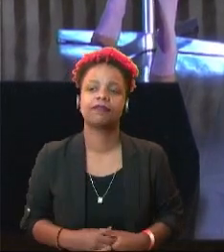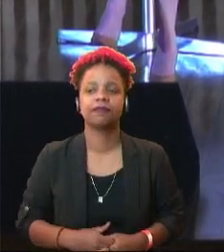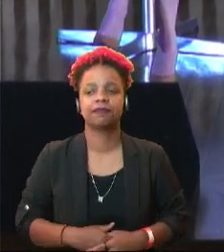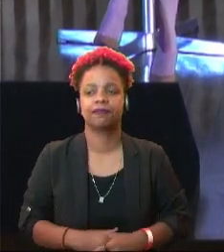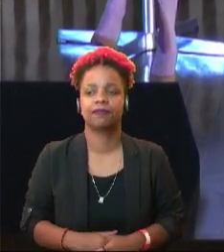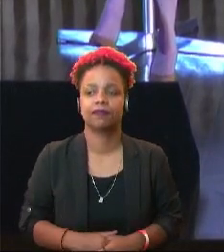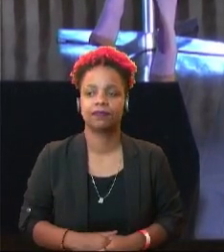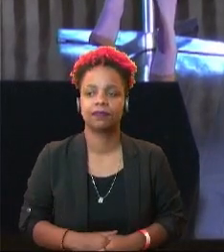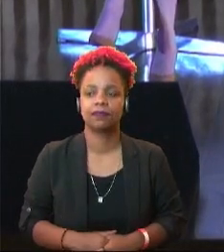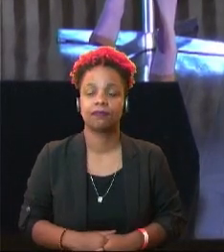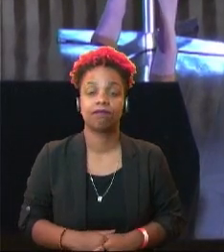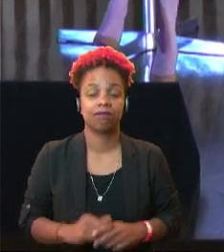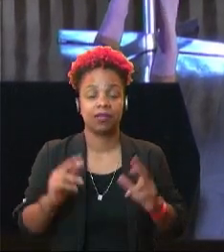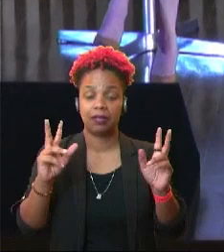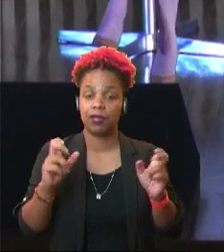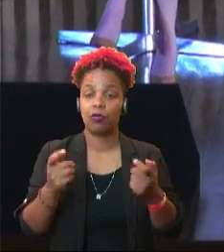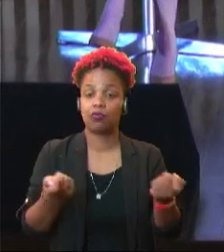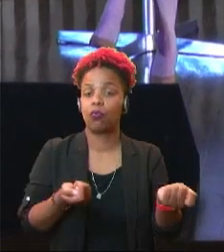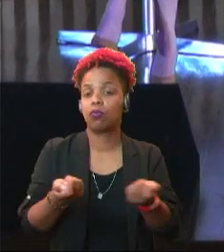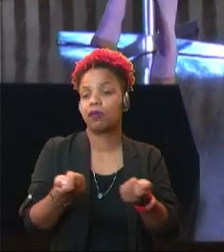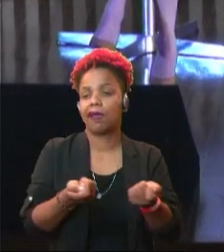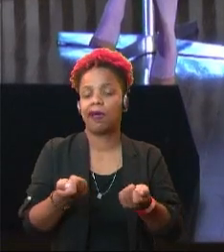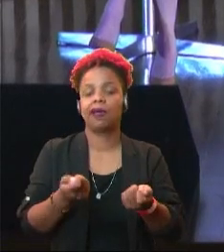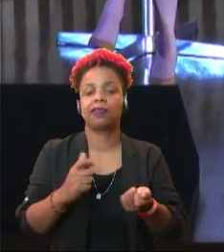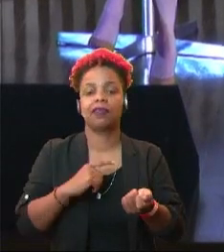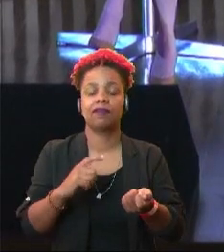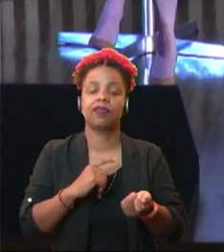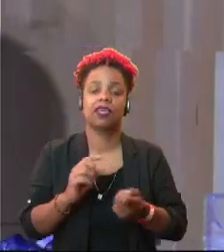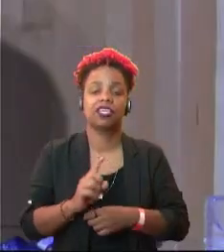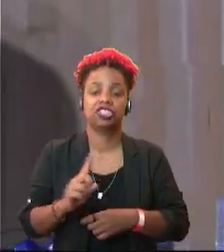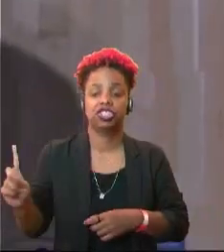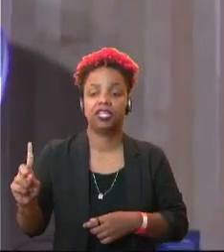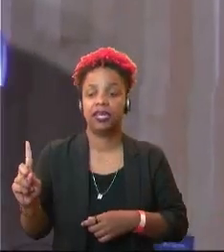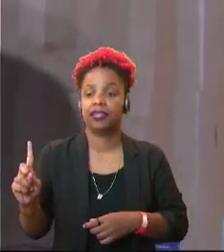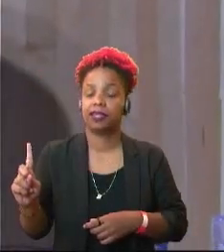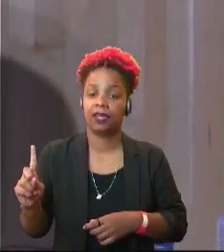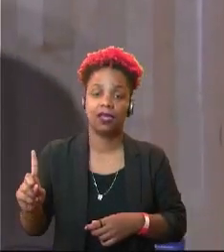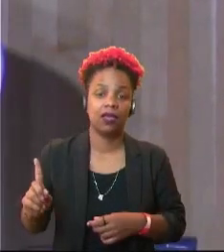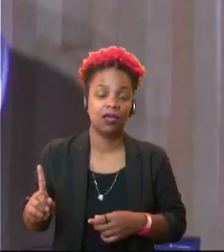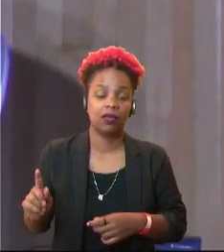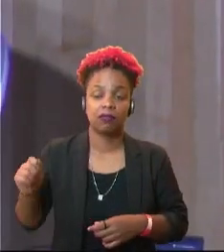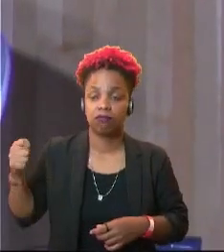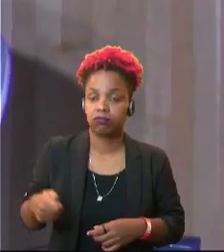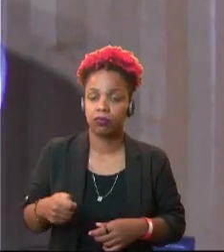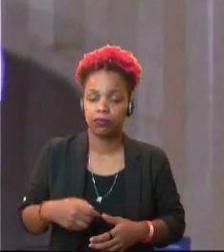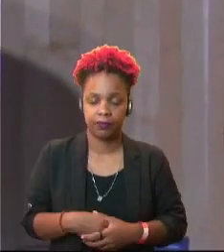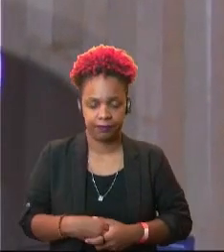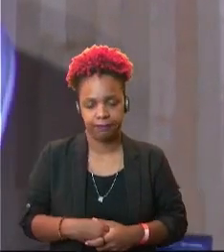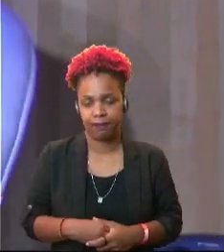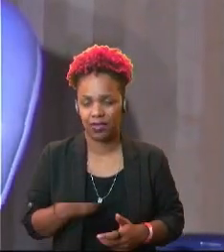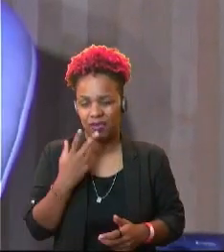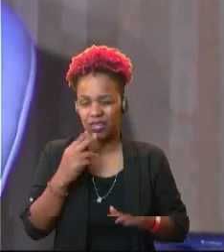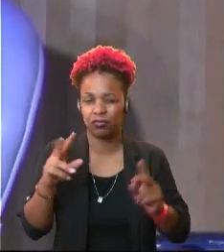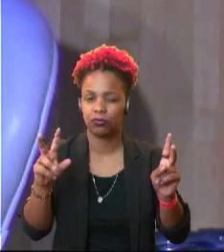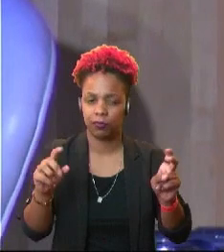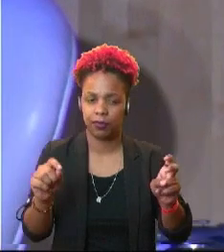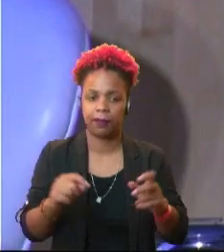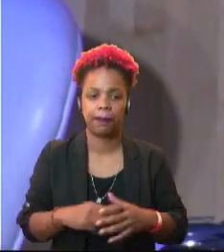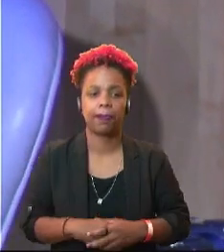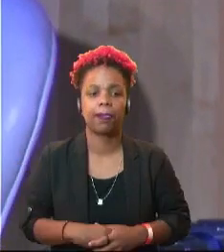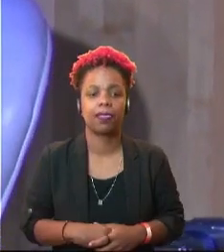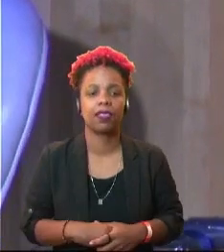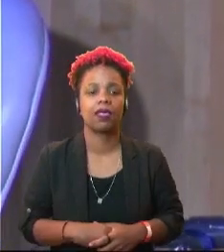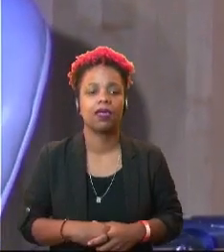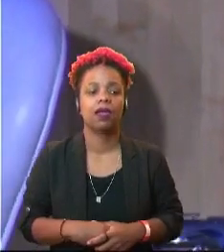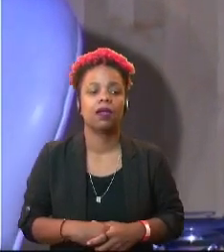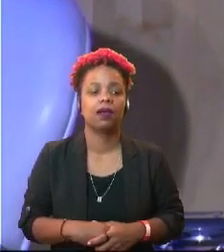responder é sobre como conter a extrema-direita. Bom, Eu acho que, sobretudo, diz respeito à